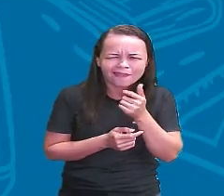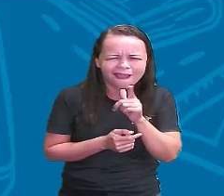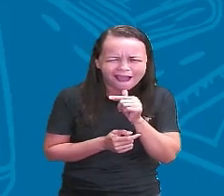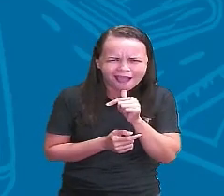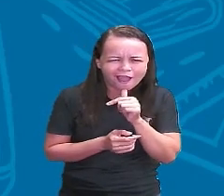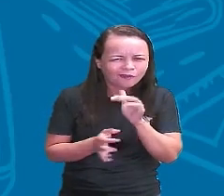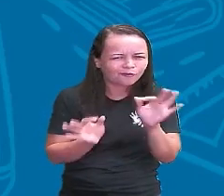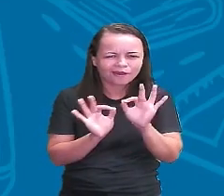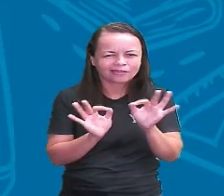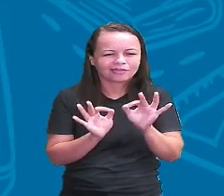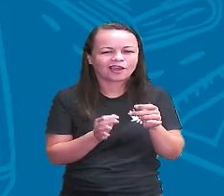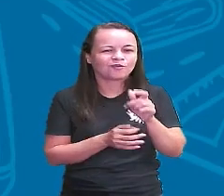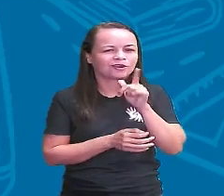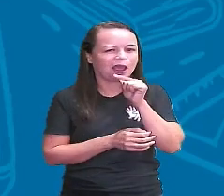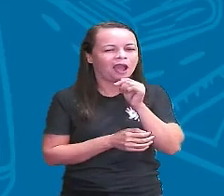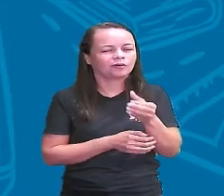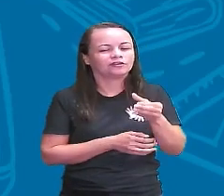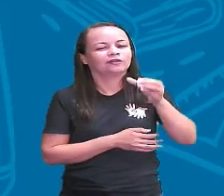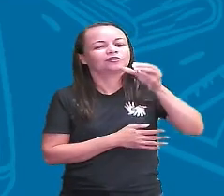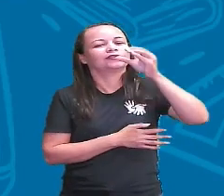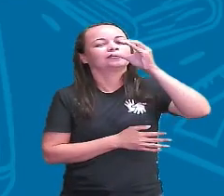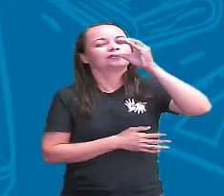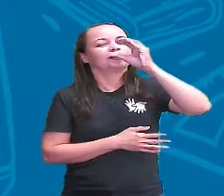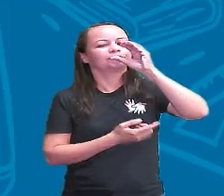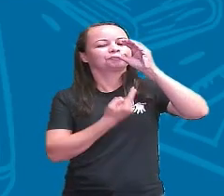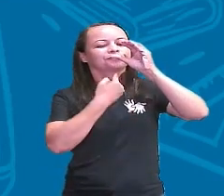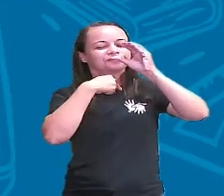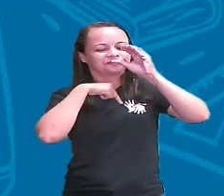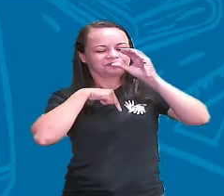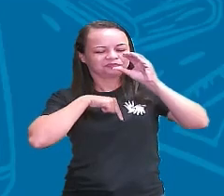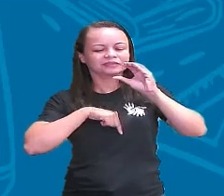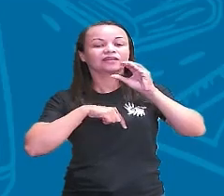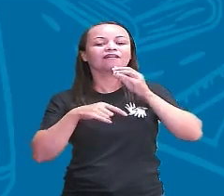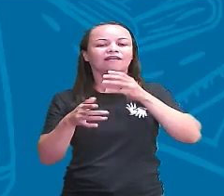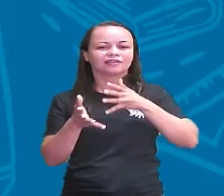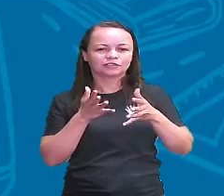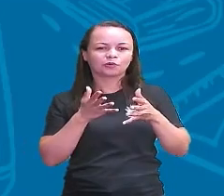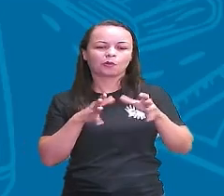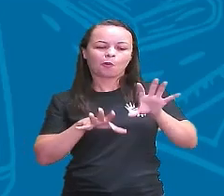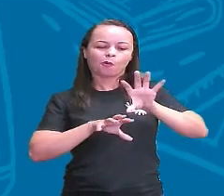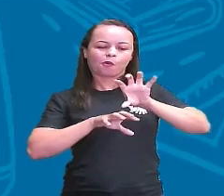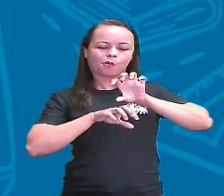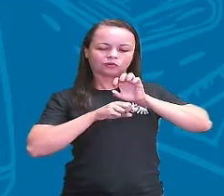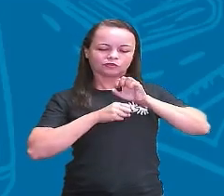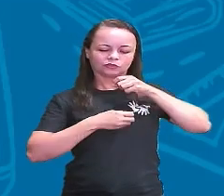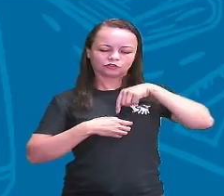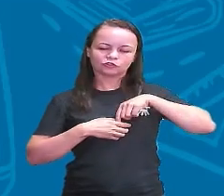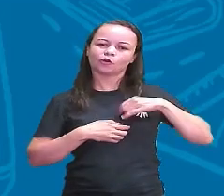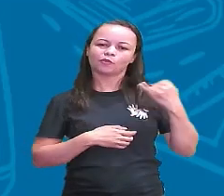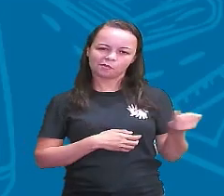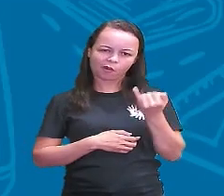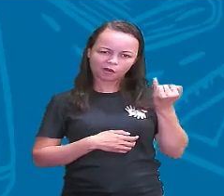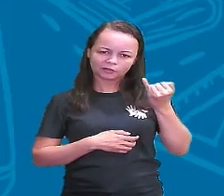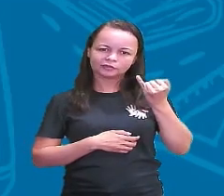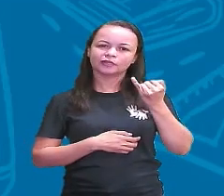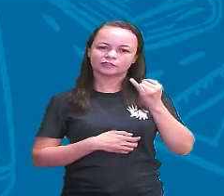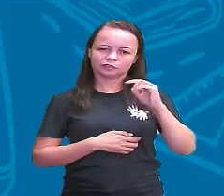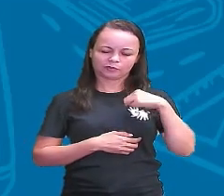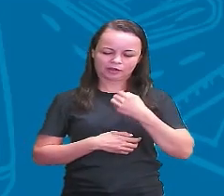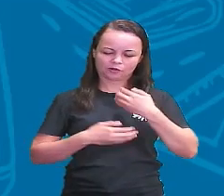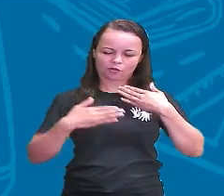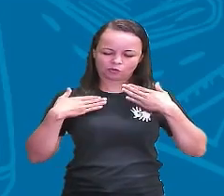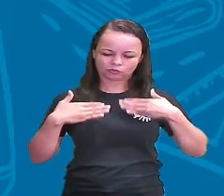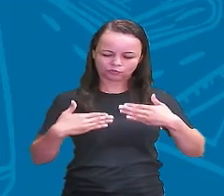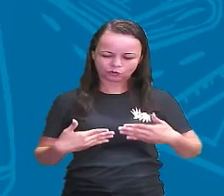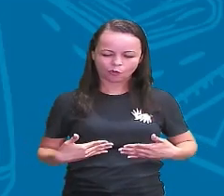a gente precisa ingerir água, e a água que a gente ingere, que a gente consome, ela vai ser fundamental para o funcionamento do nosso